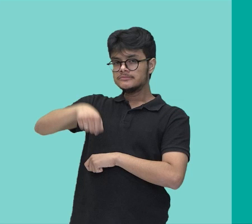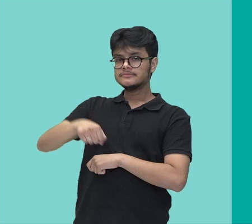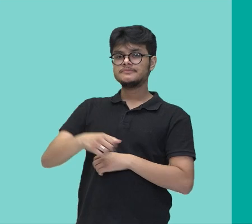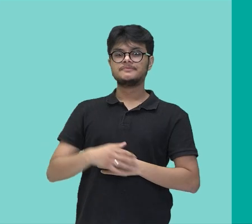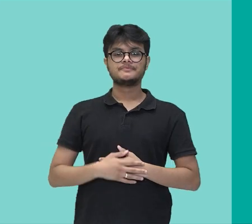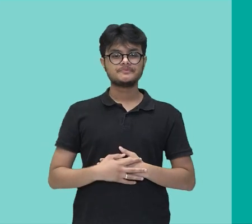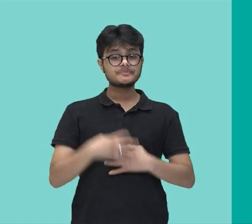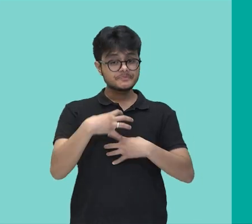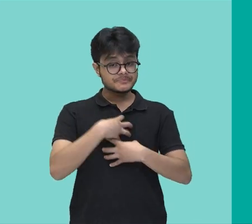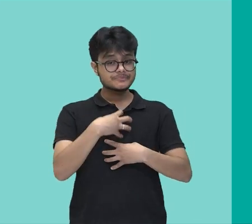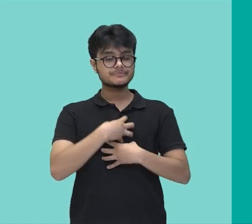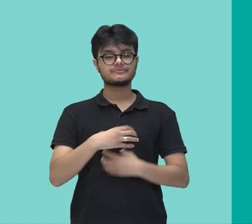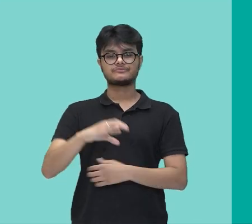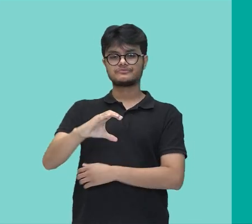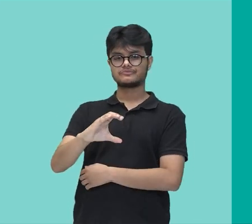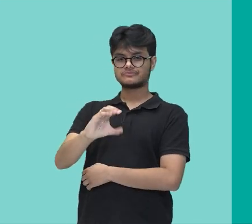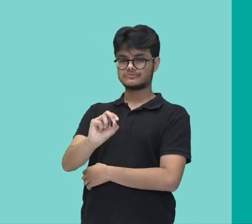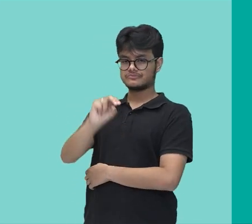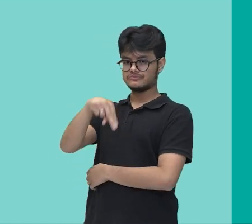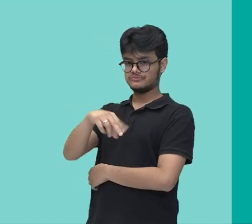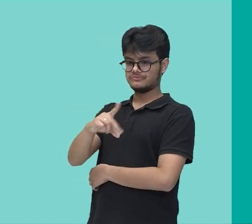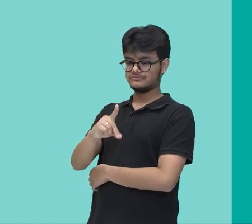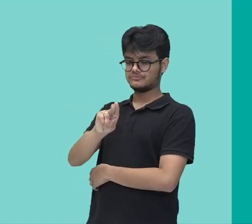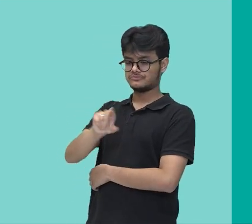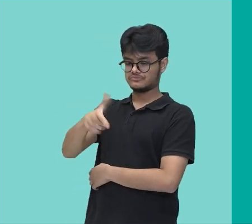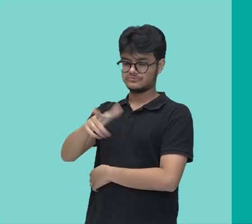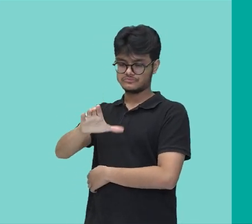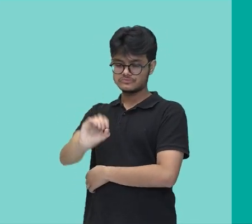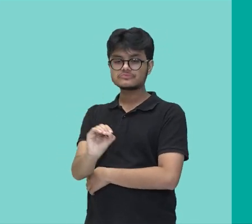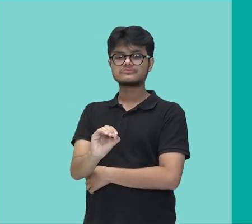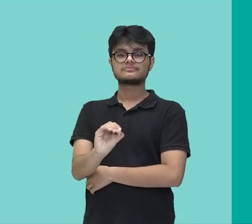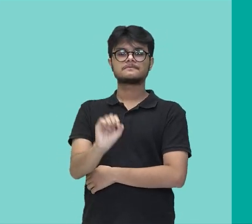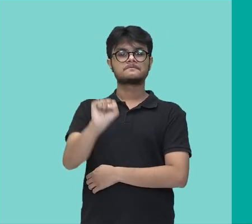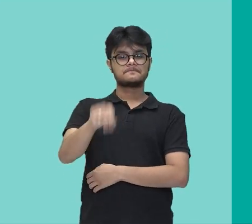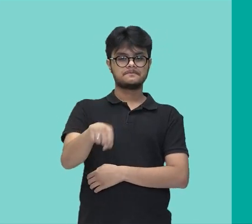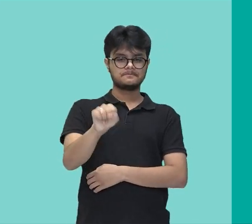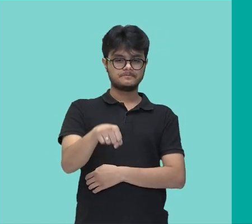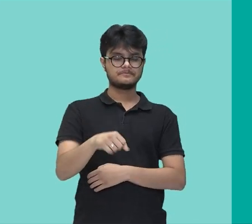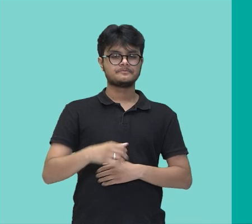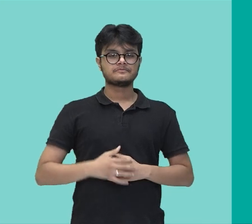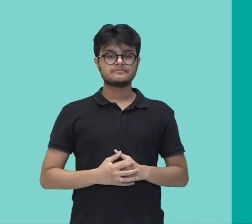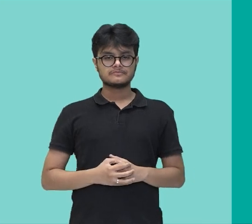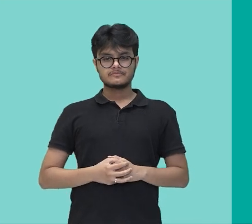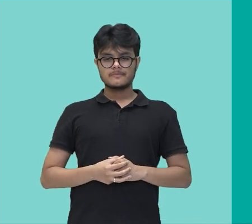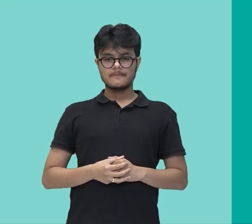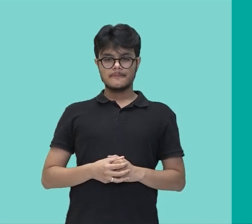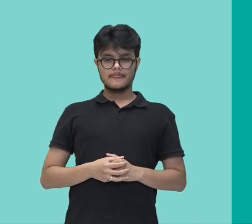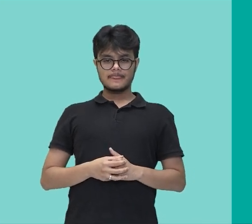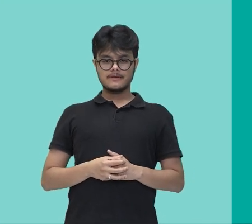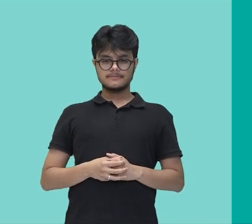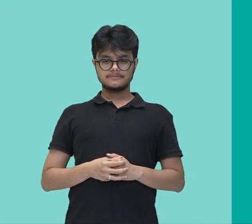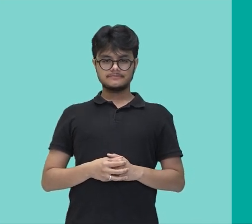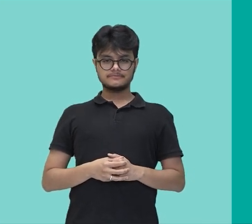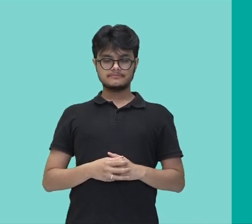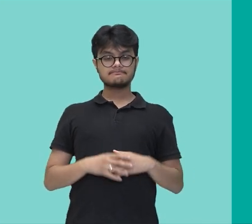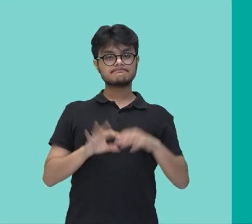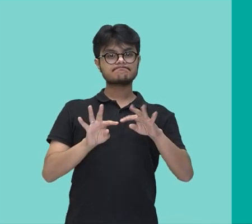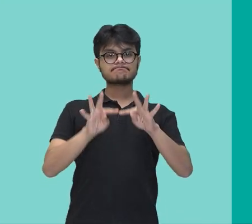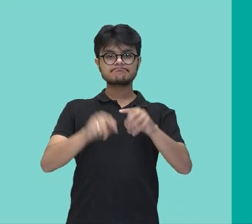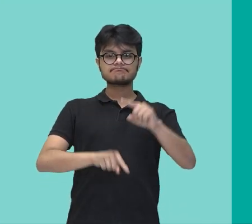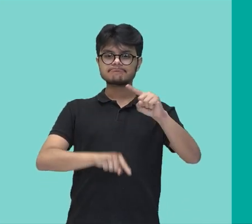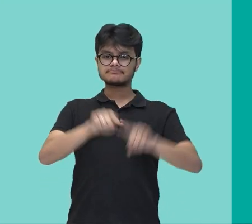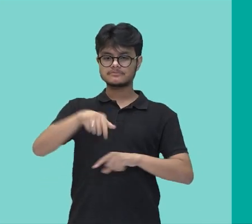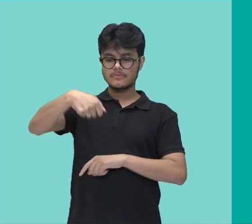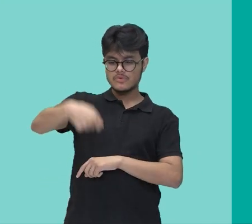por condução, por transferência de calor na proximidade 1 a 1, vai aquecer todo o cabo